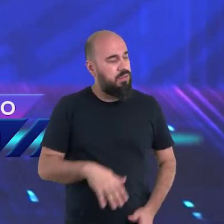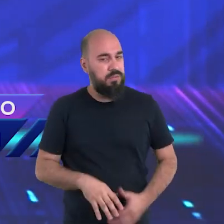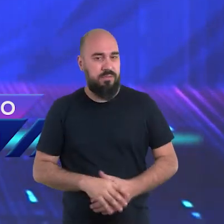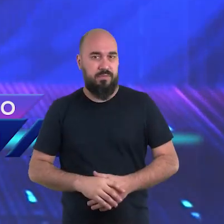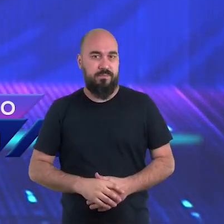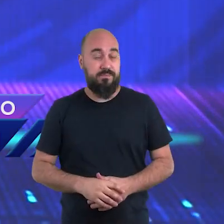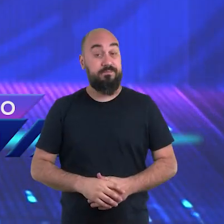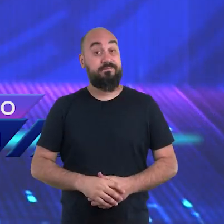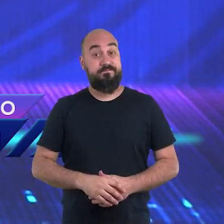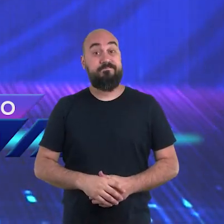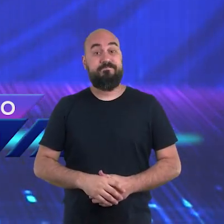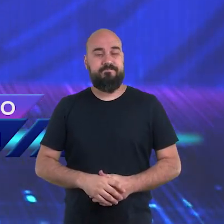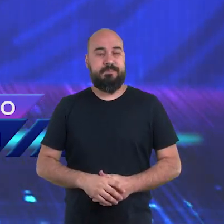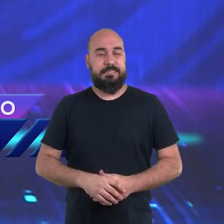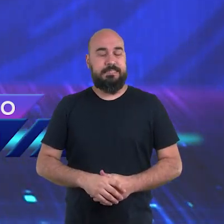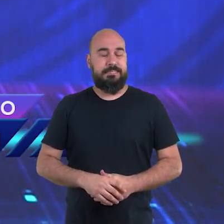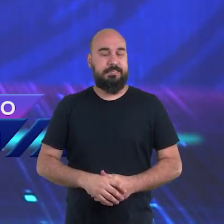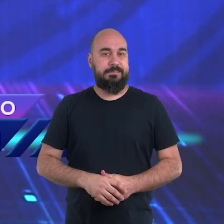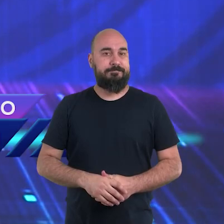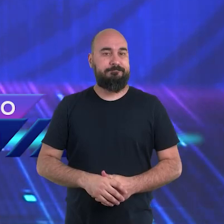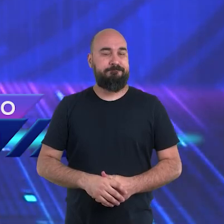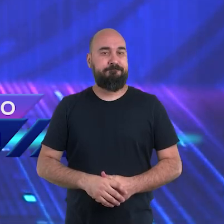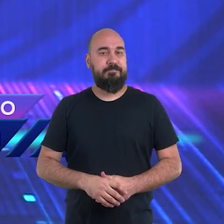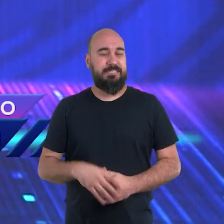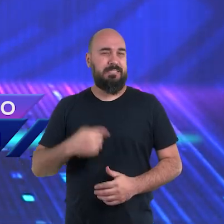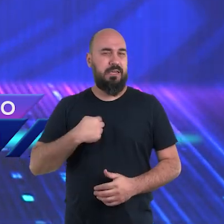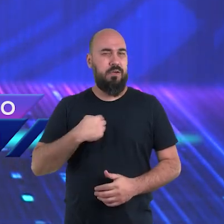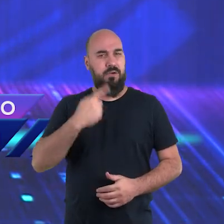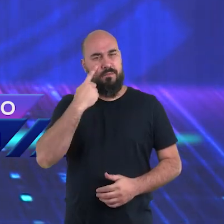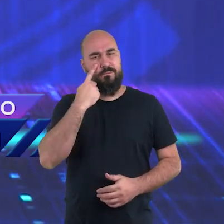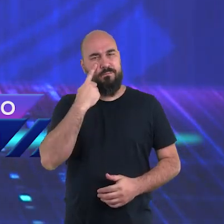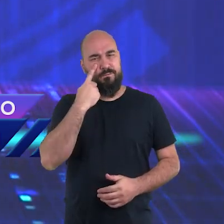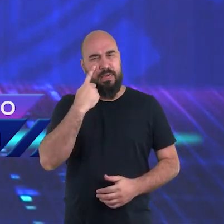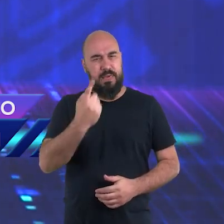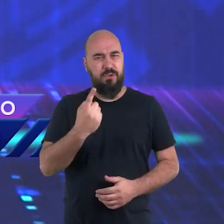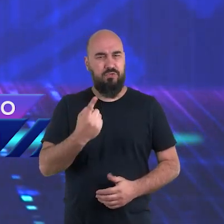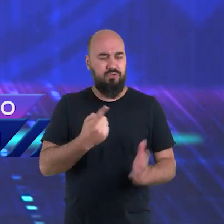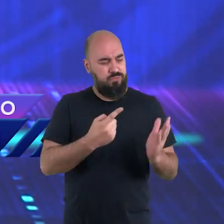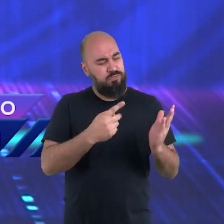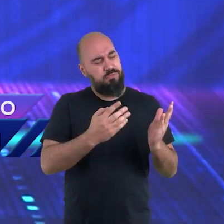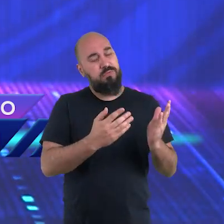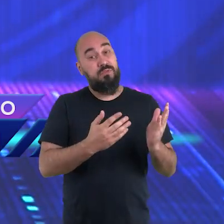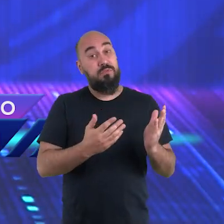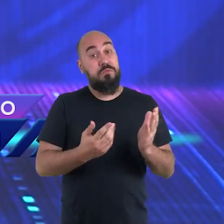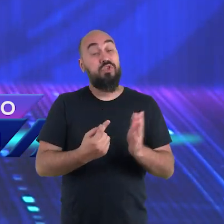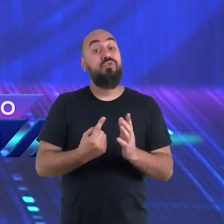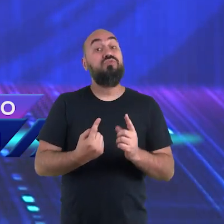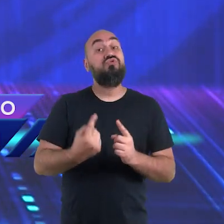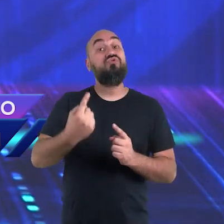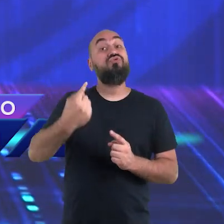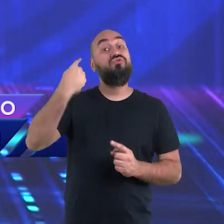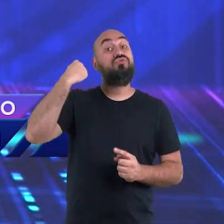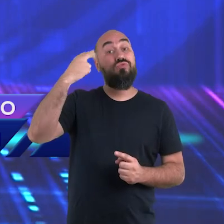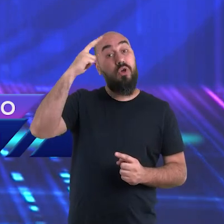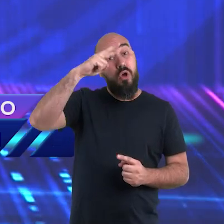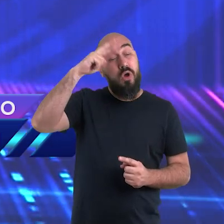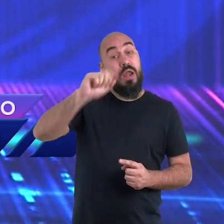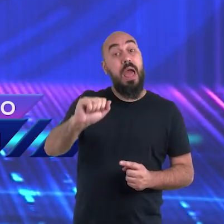Em outras palavras, quando eu olho para o começo da história da Igreja Adventista do Sétimo